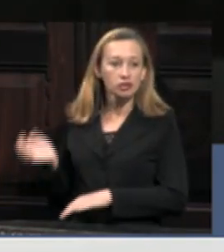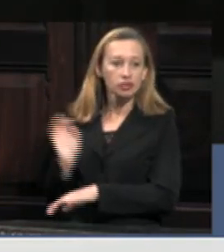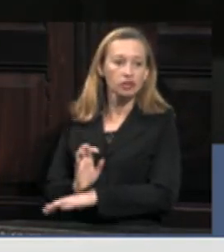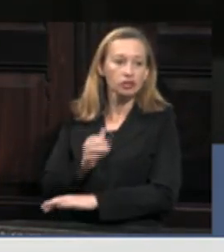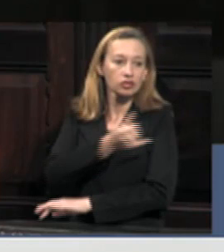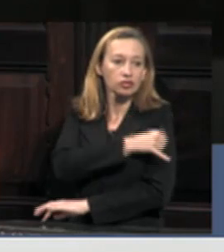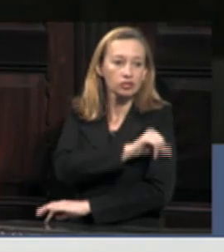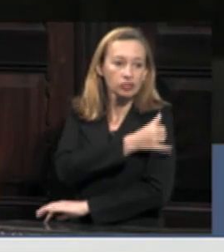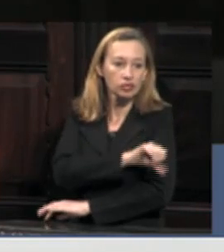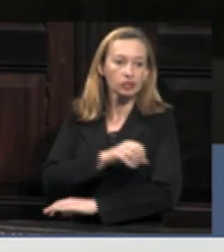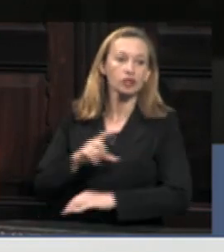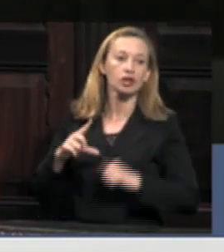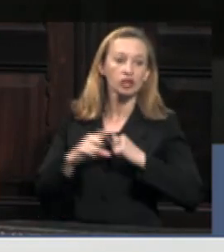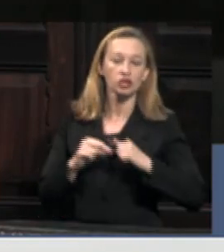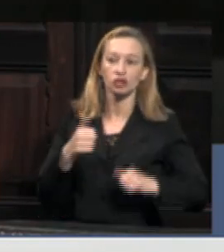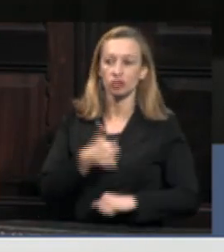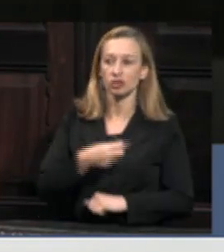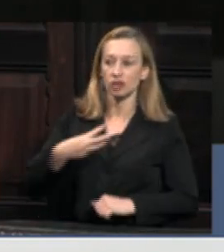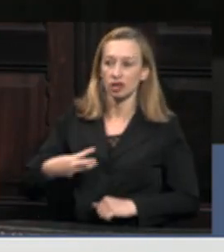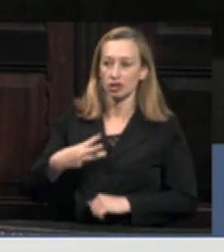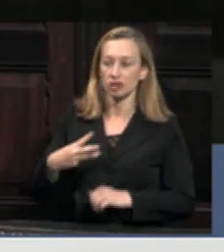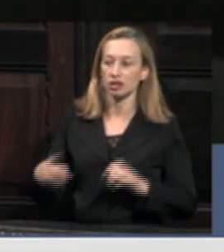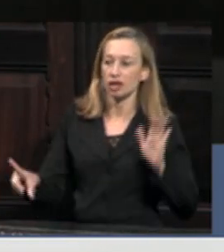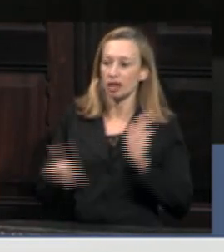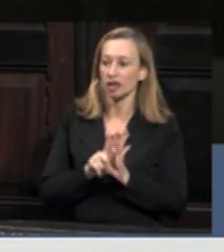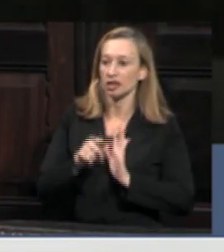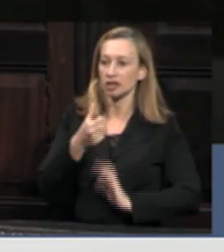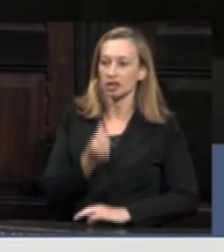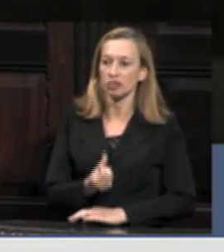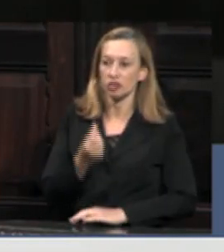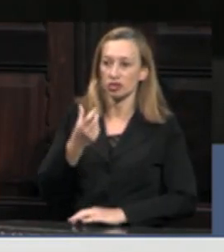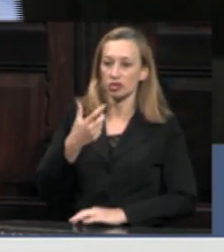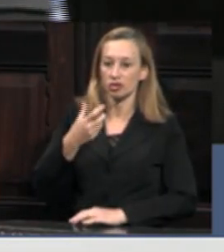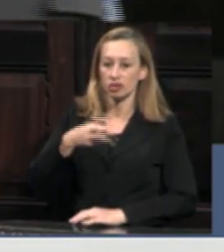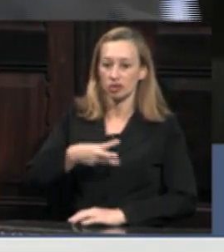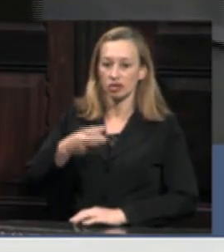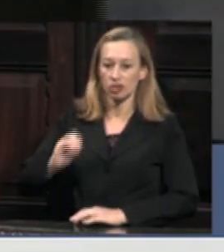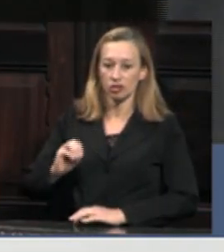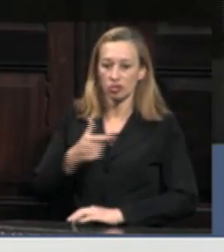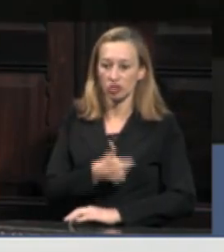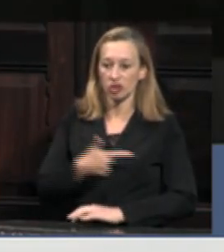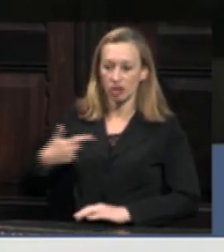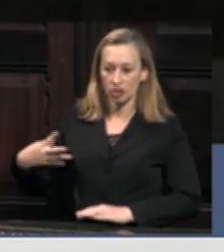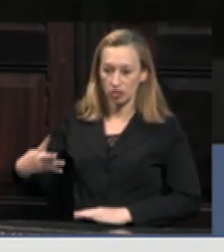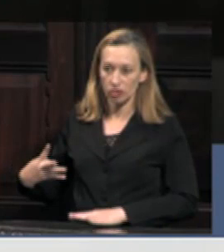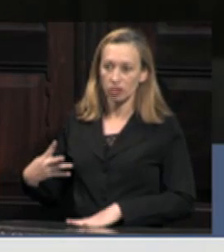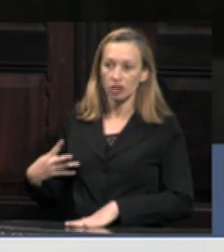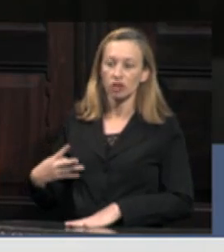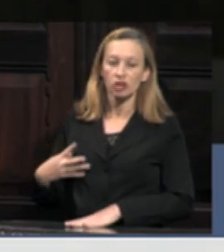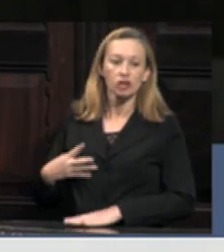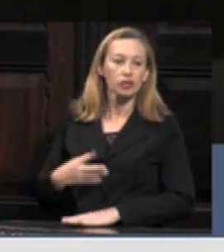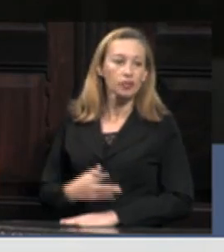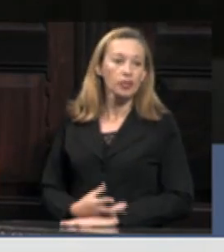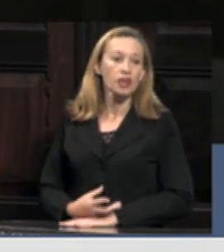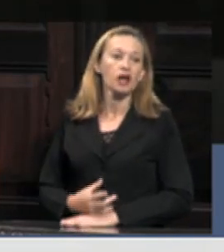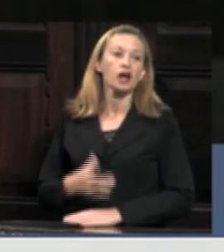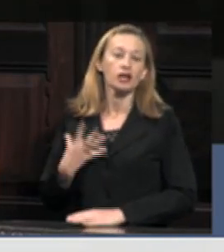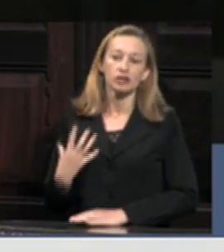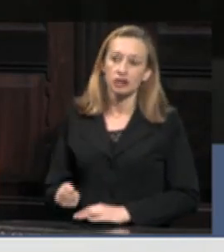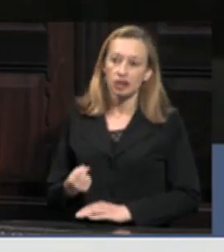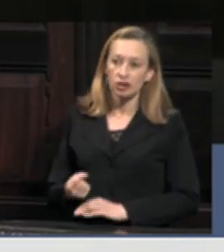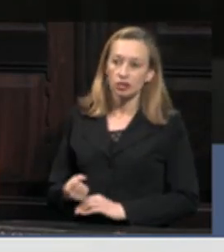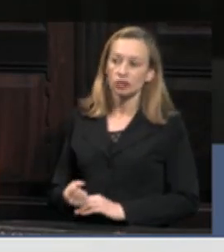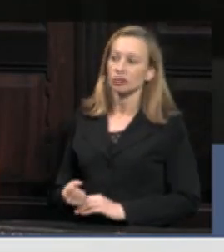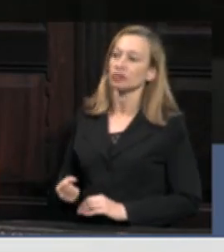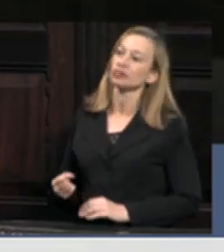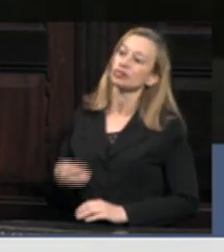alteração do artigo 13 da Lei 6.835, de 30 de junho de 2014. Parecer da Comissão de Indicação Legislativa favorável, relator deputado